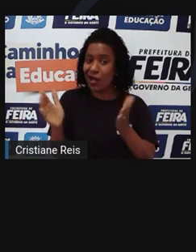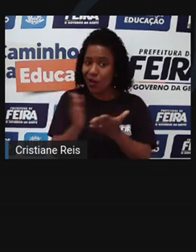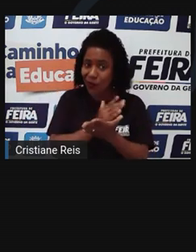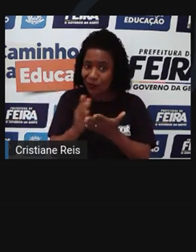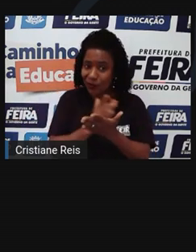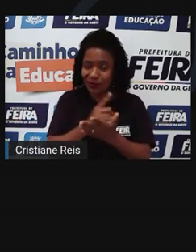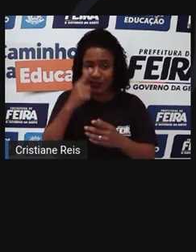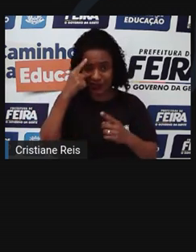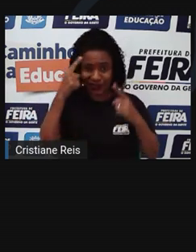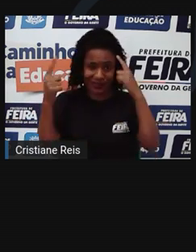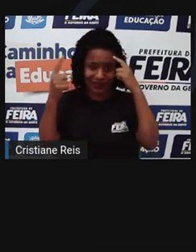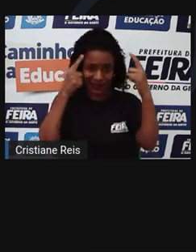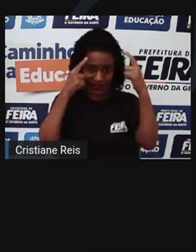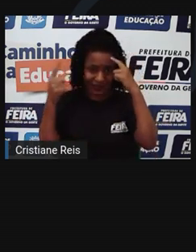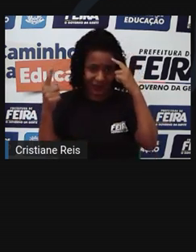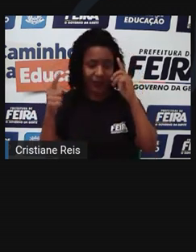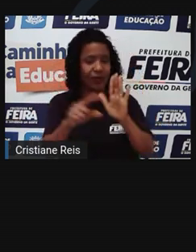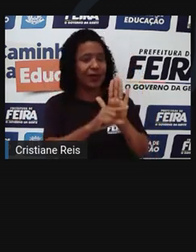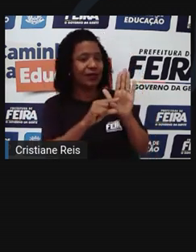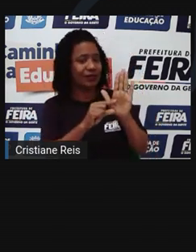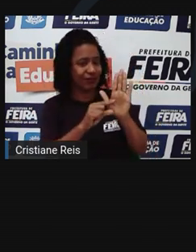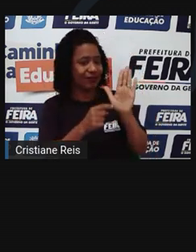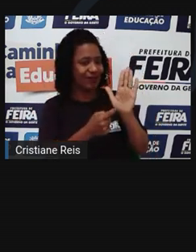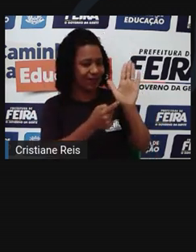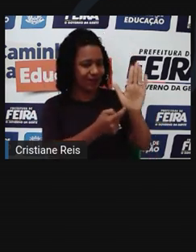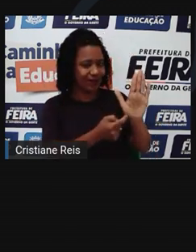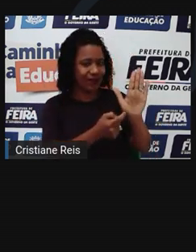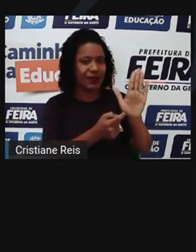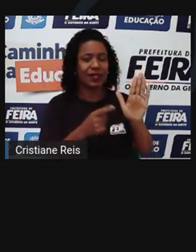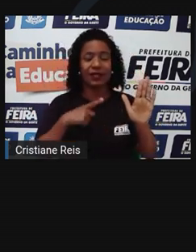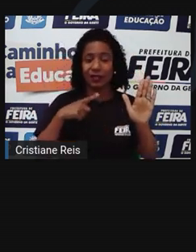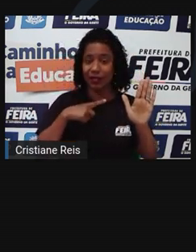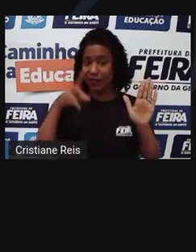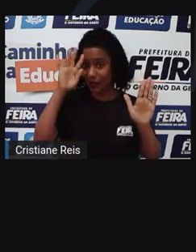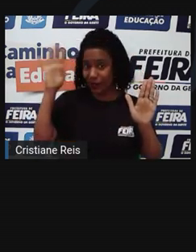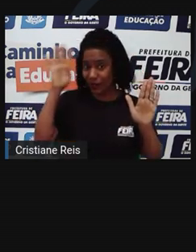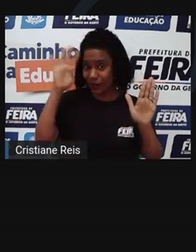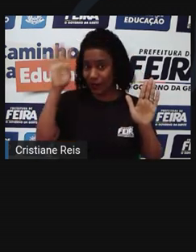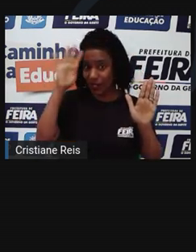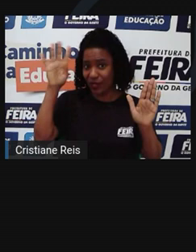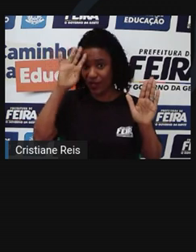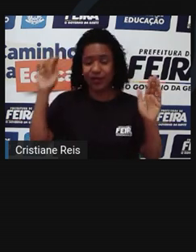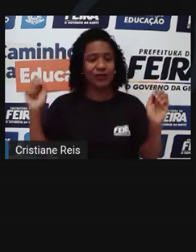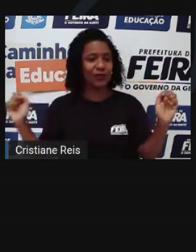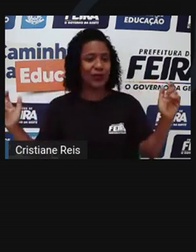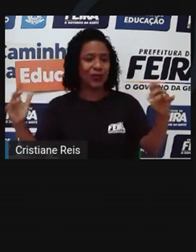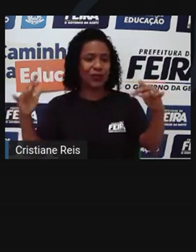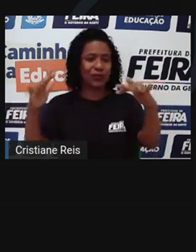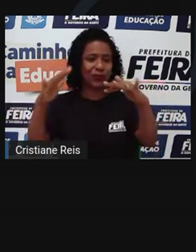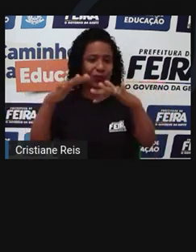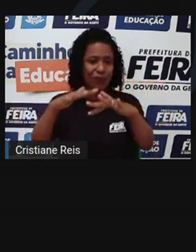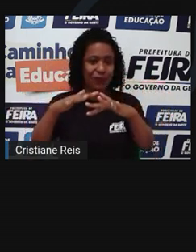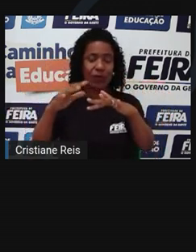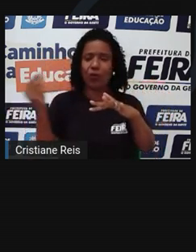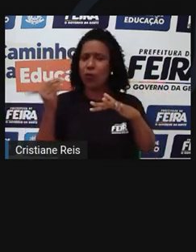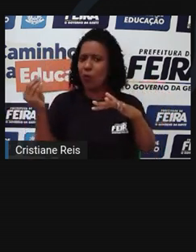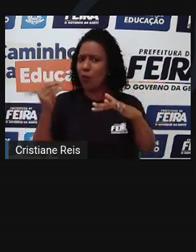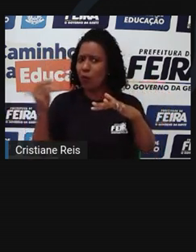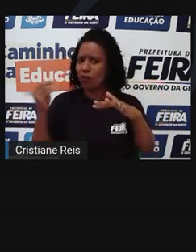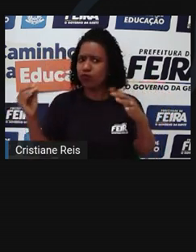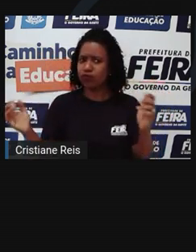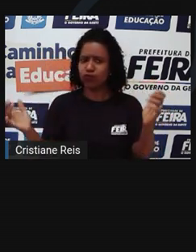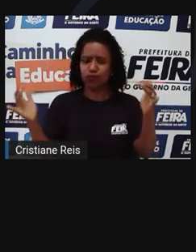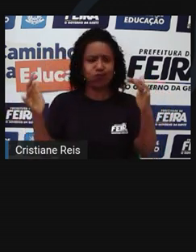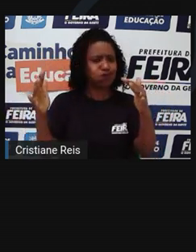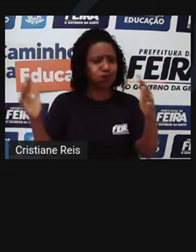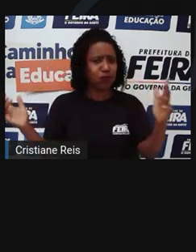Harari, há duas hipóteses principais. A teoria do cruzamento conta uma história de atração. Segundo ela, os sapiens cruzaram com as espécies que encontraram